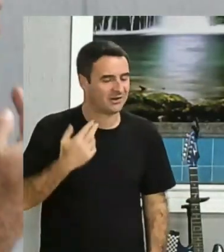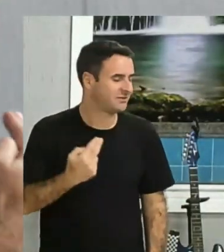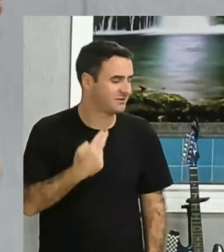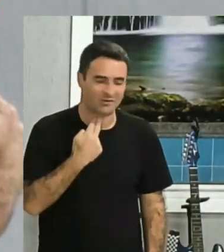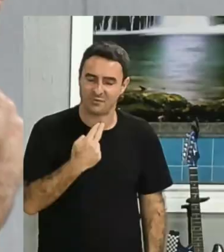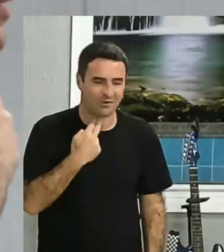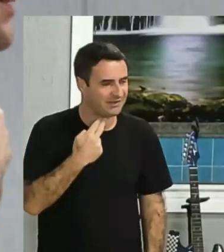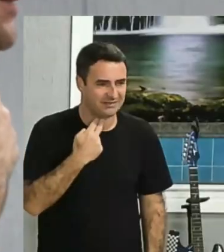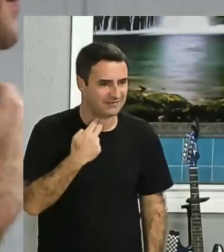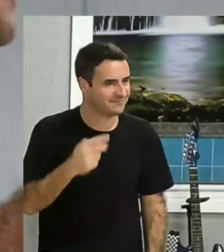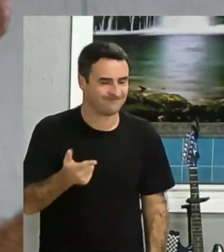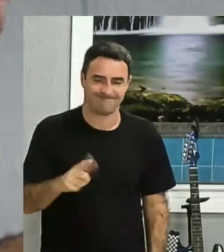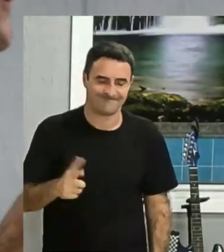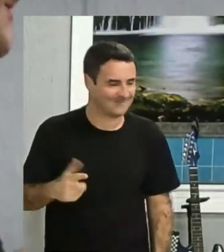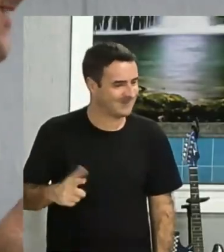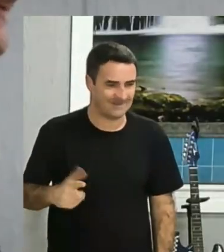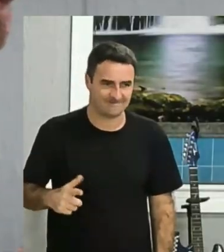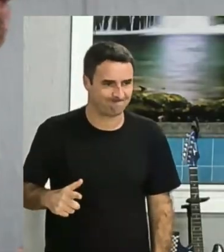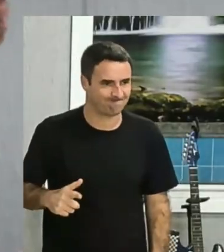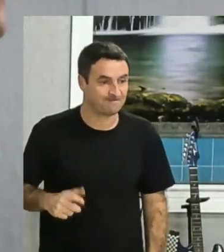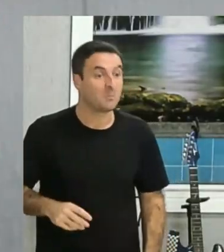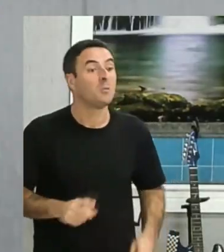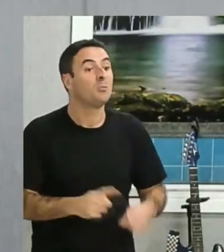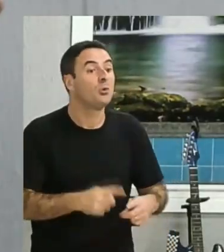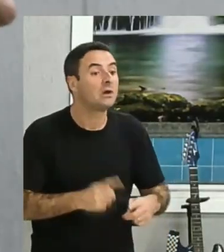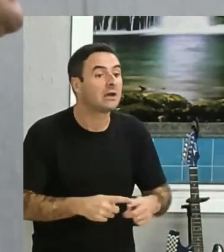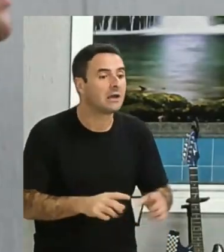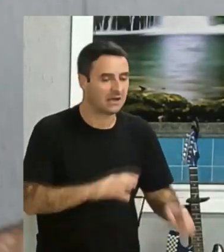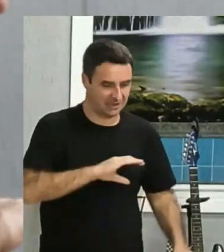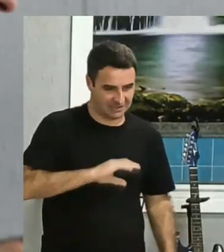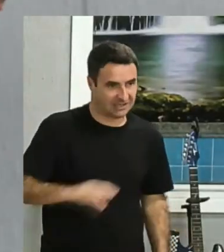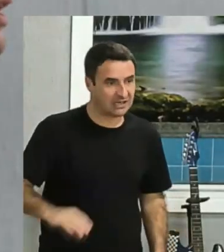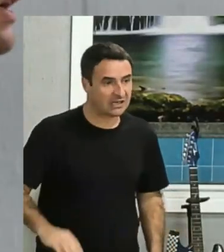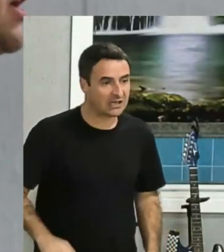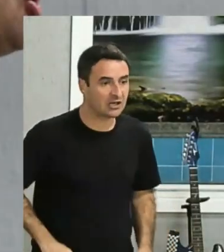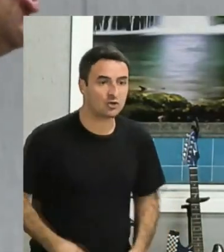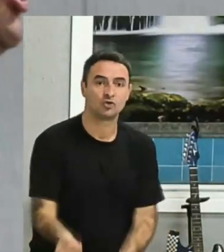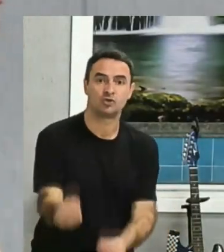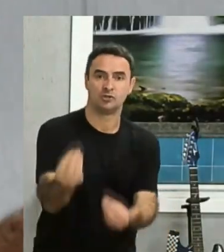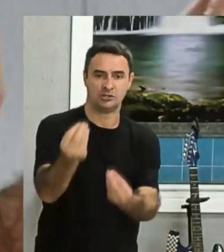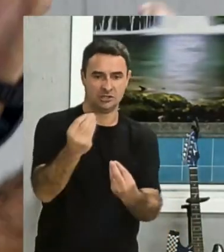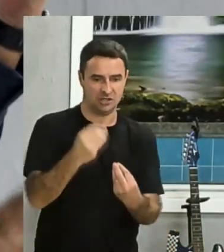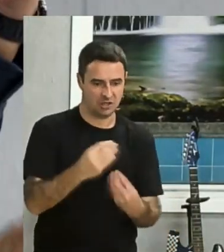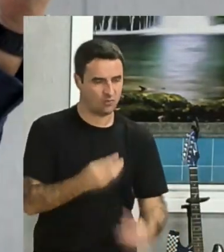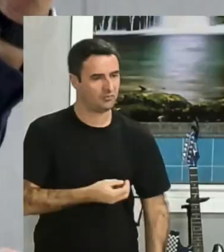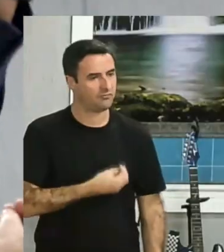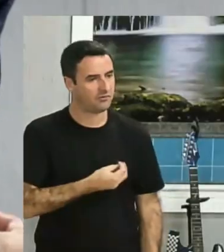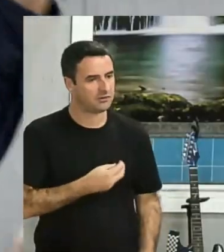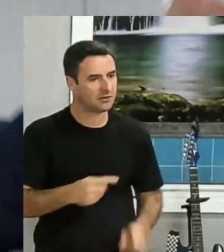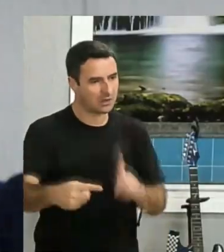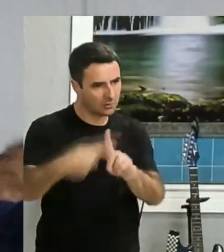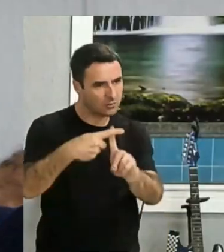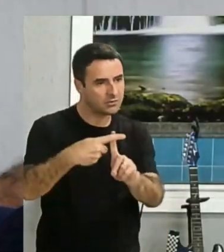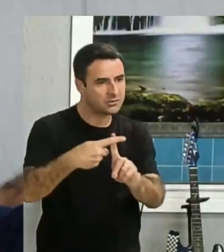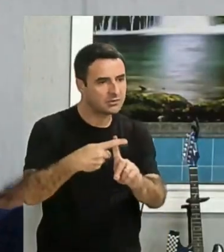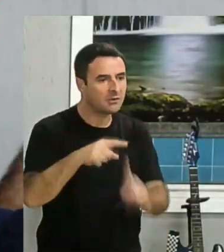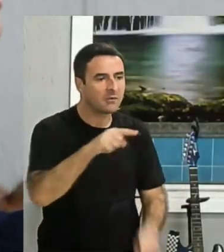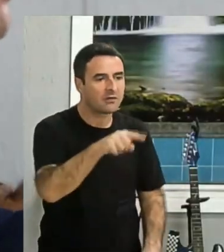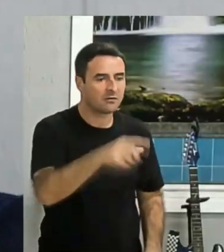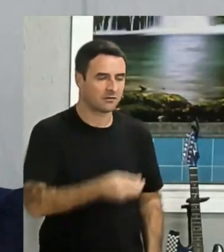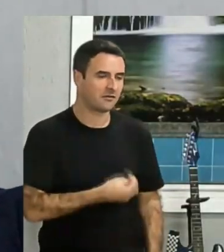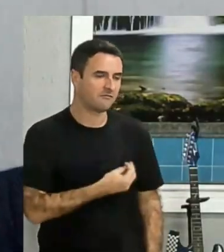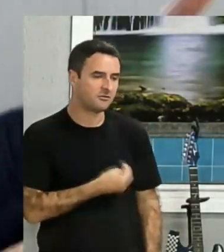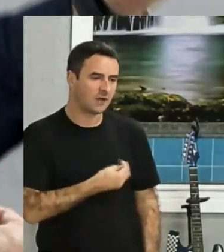sua vida para que nele tivéssemos vida. E Cristo morreu, mas também